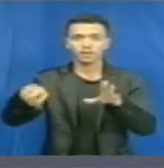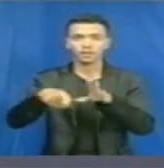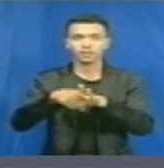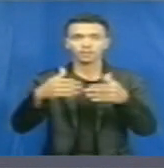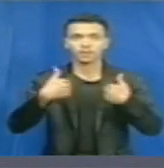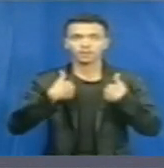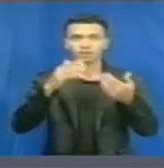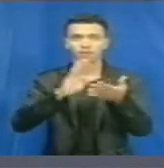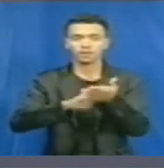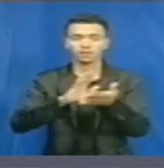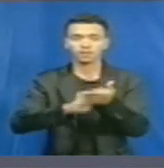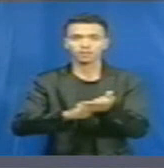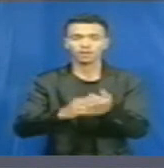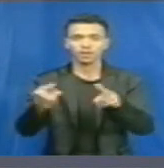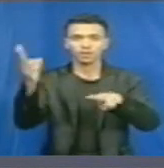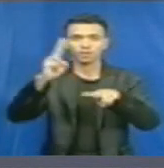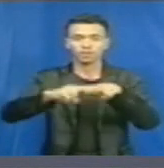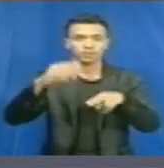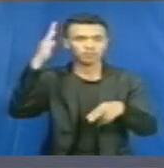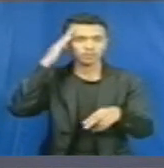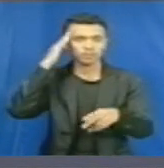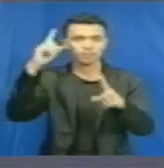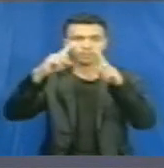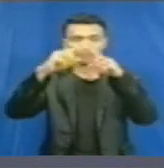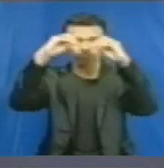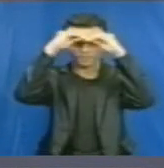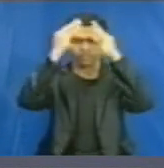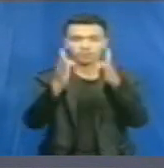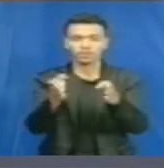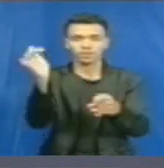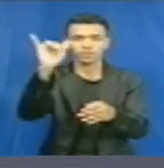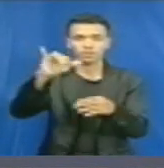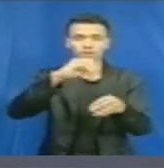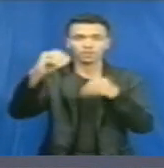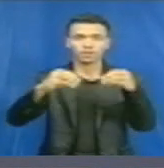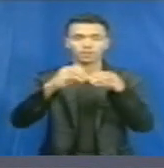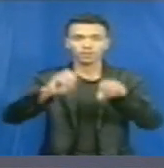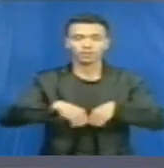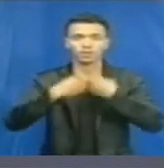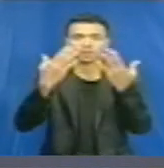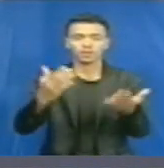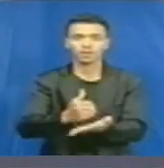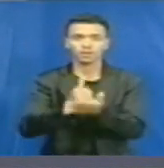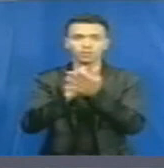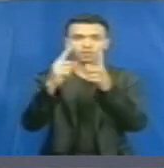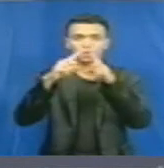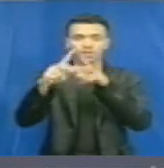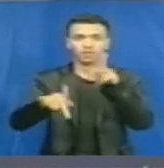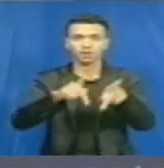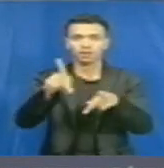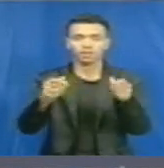escola Venâncio Feiras atuação consciência ba manori na insira quando ba oisa halo atendimento ba ema ho